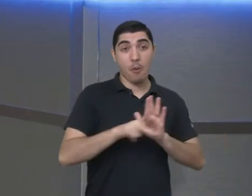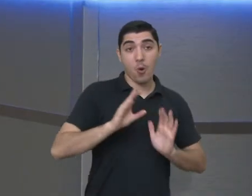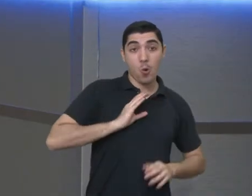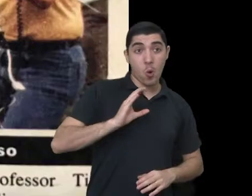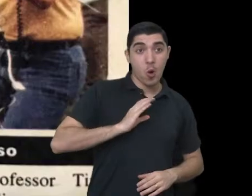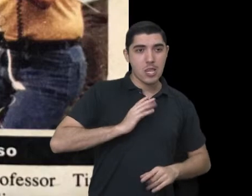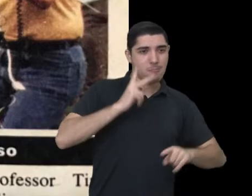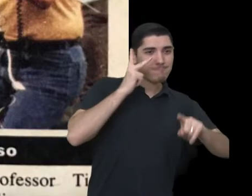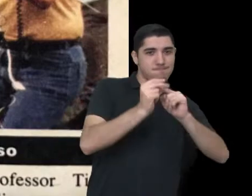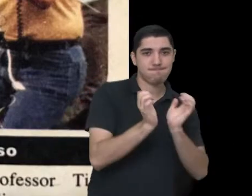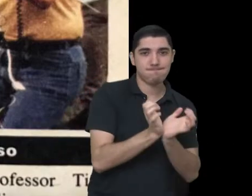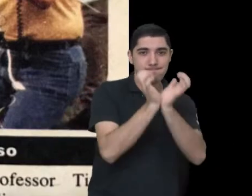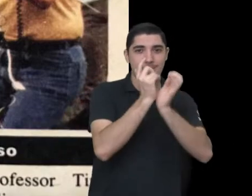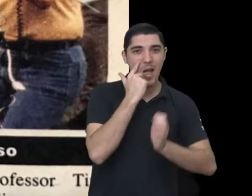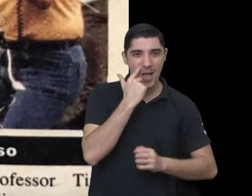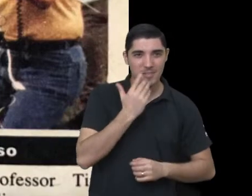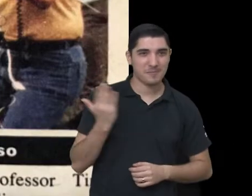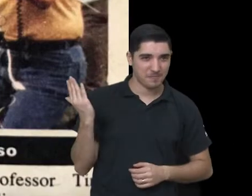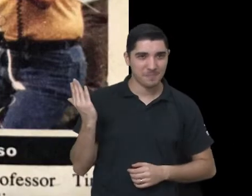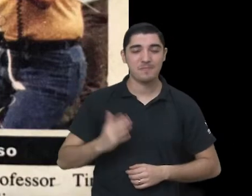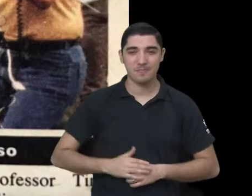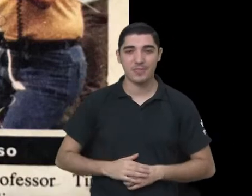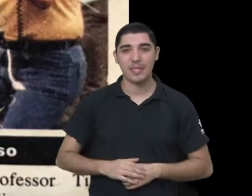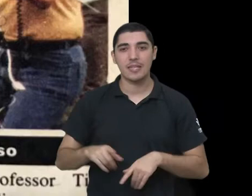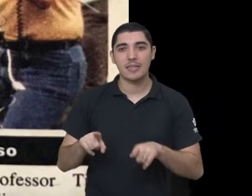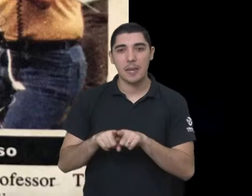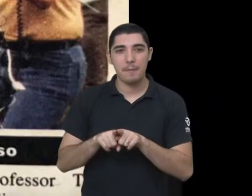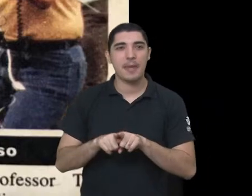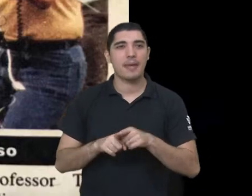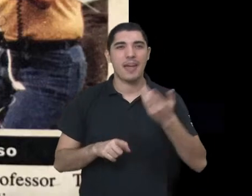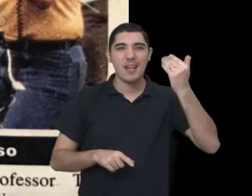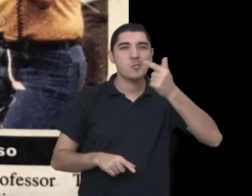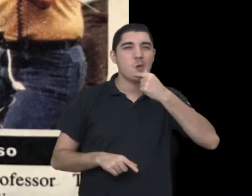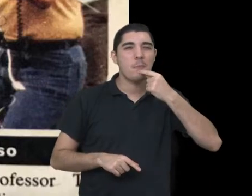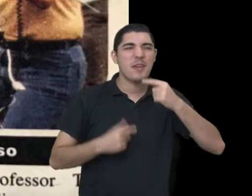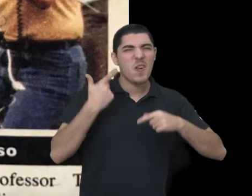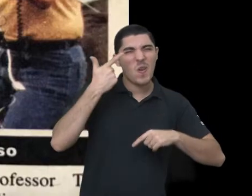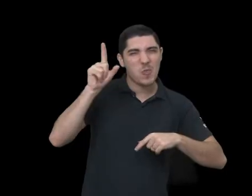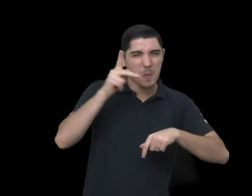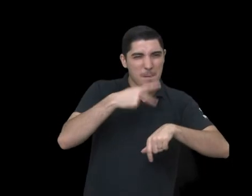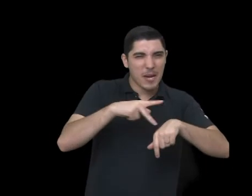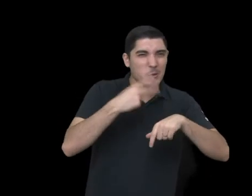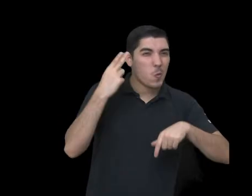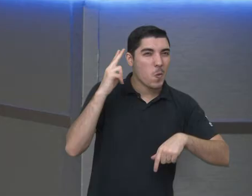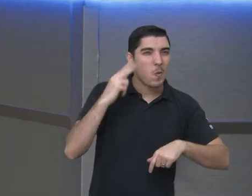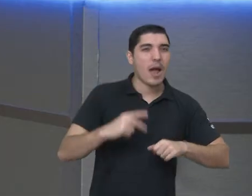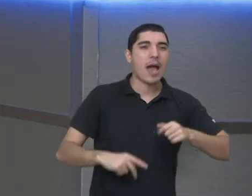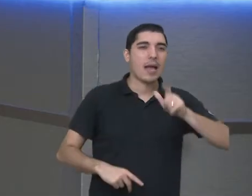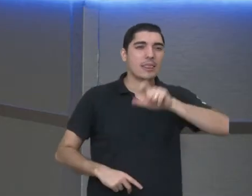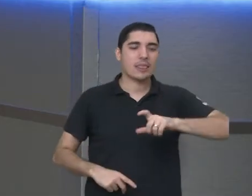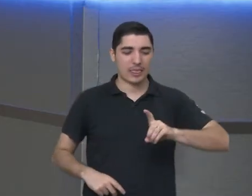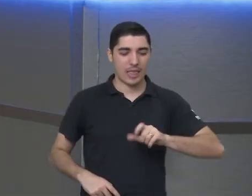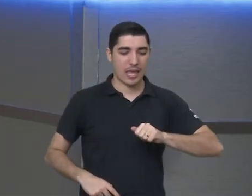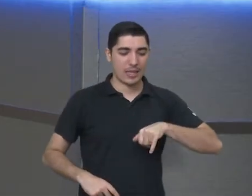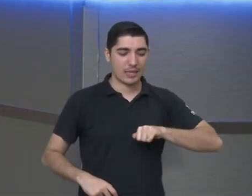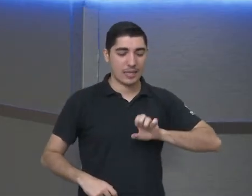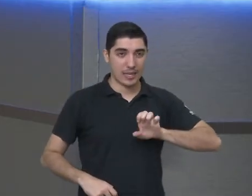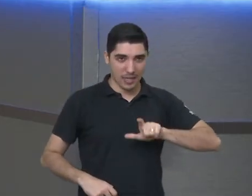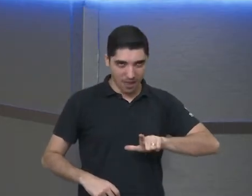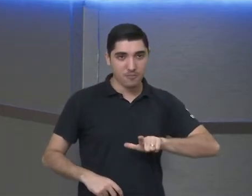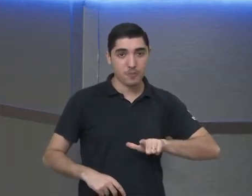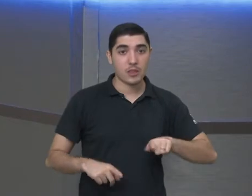de 1-0 e vai perder esse jogo por causa disso e disso. Você deu a letra? Não, o comentarista. O